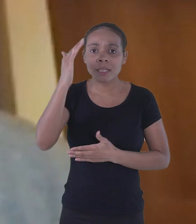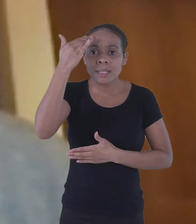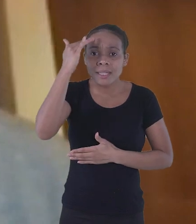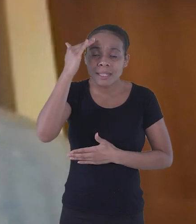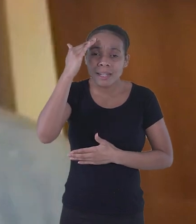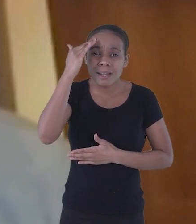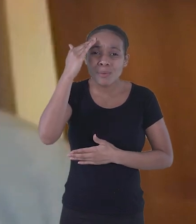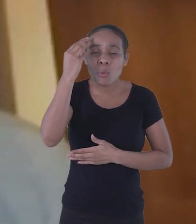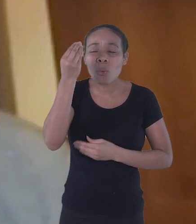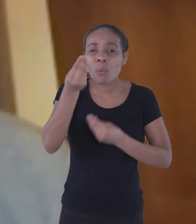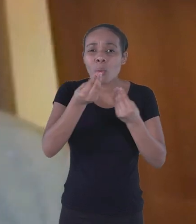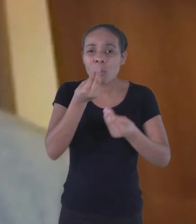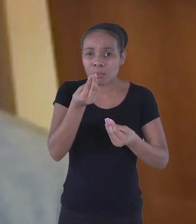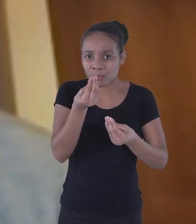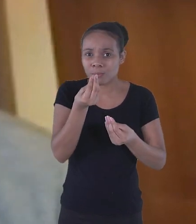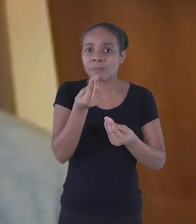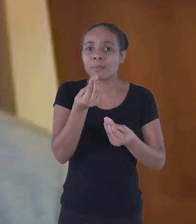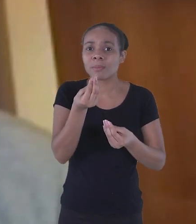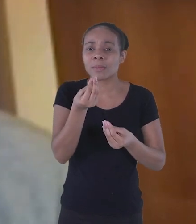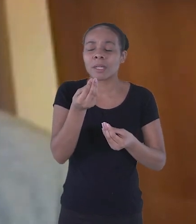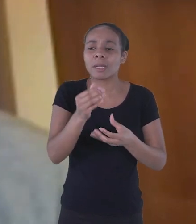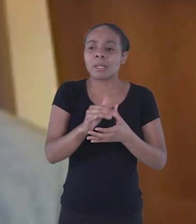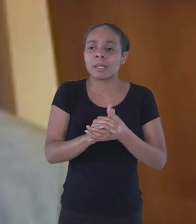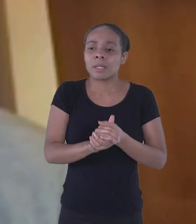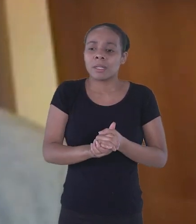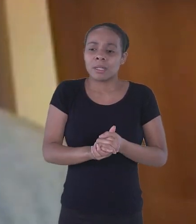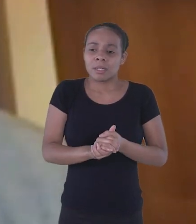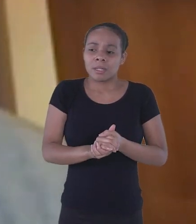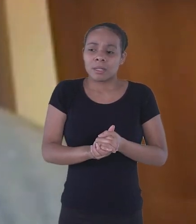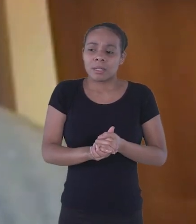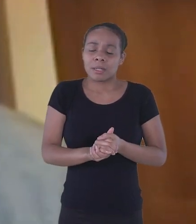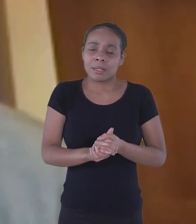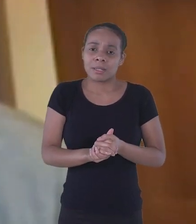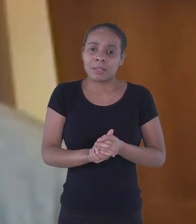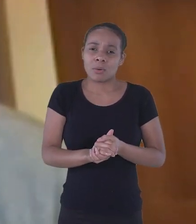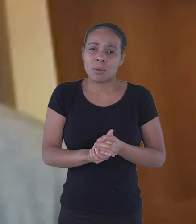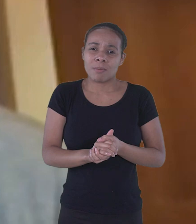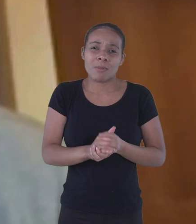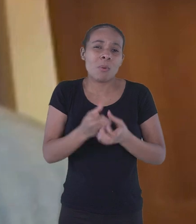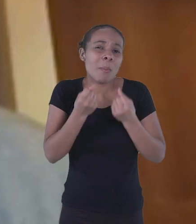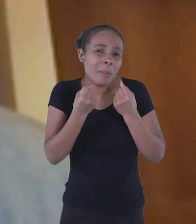o peso que, por exemplo,